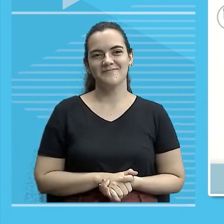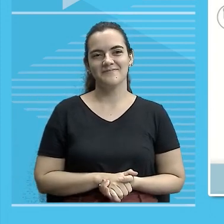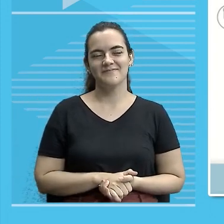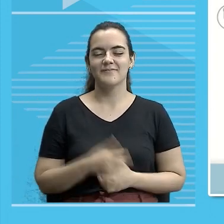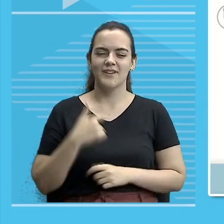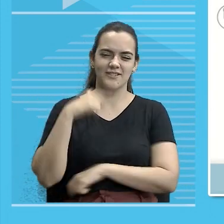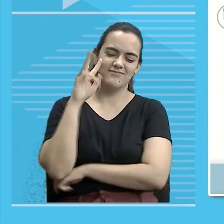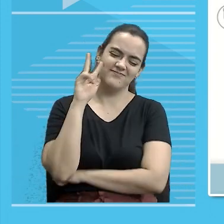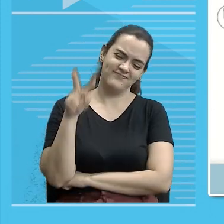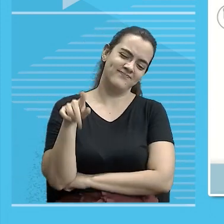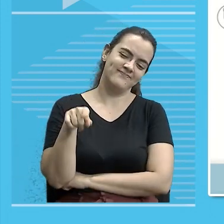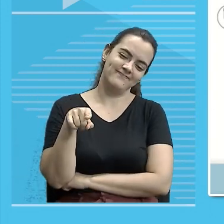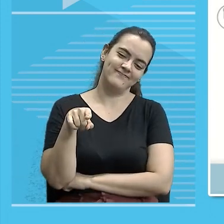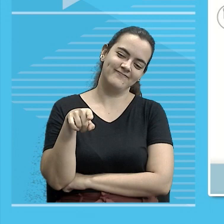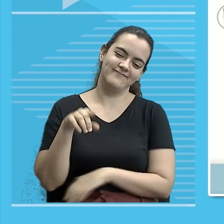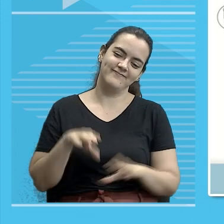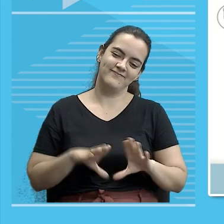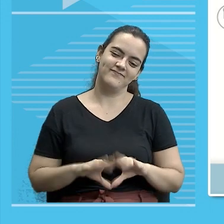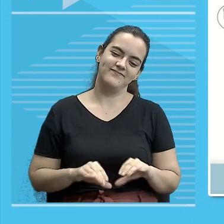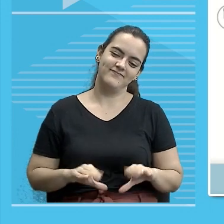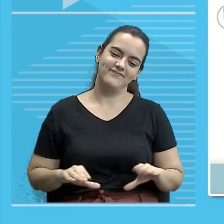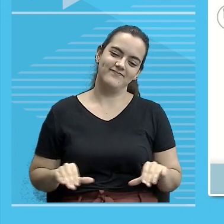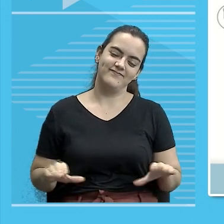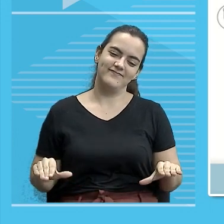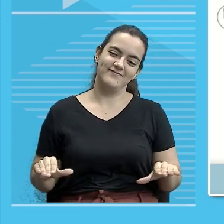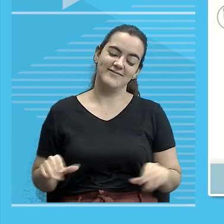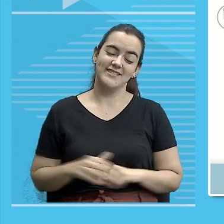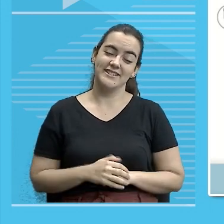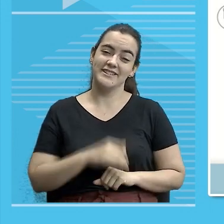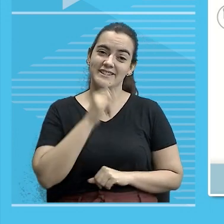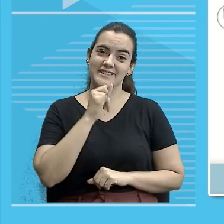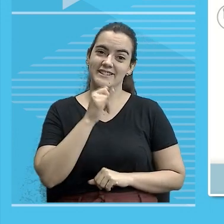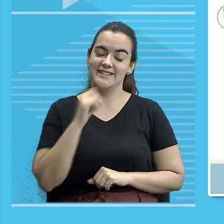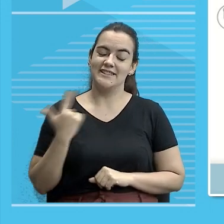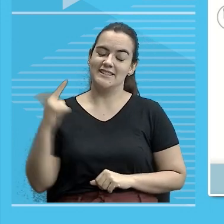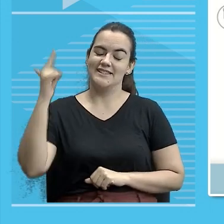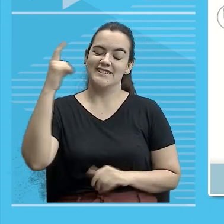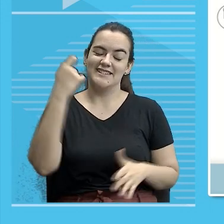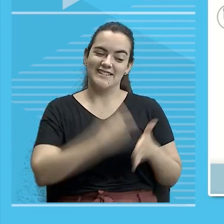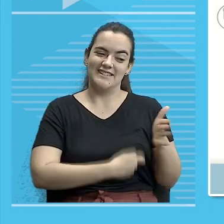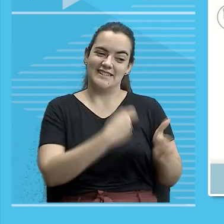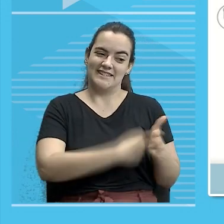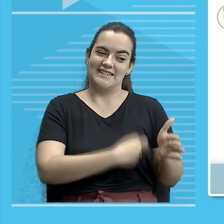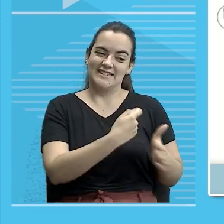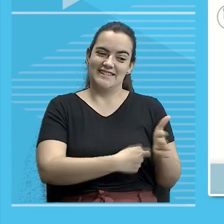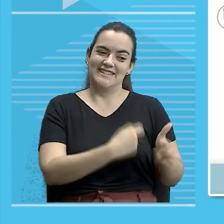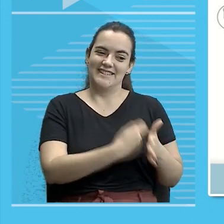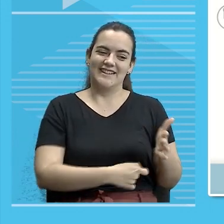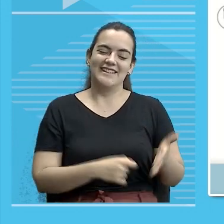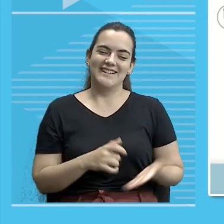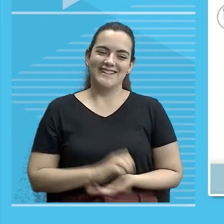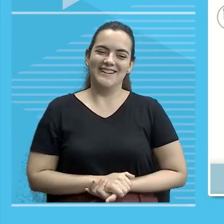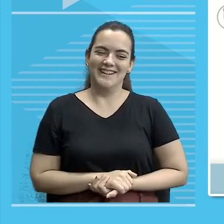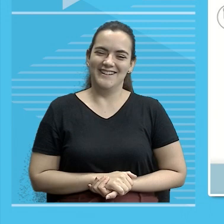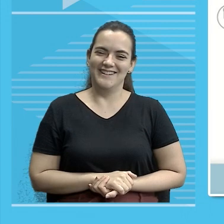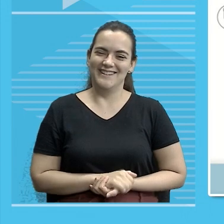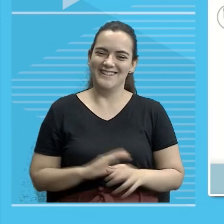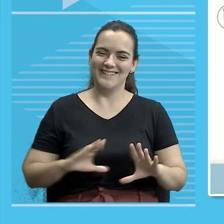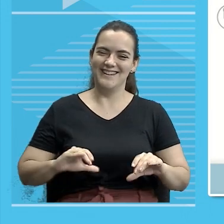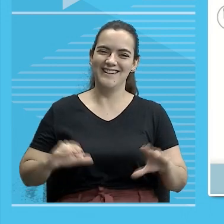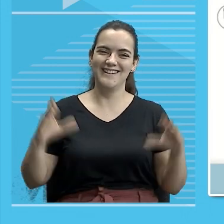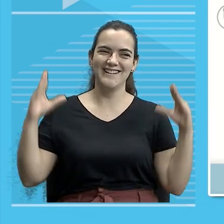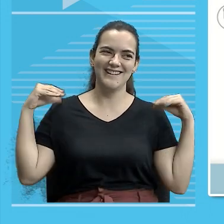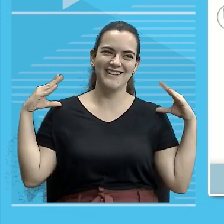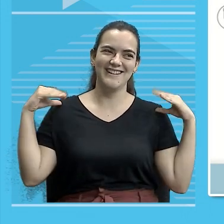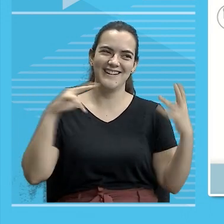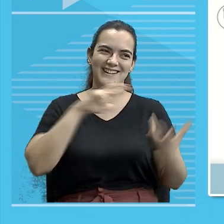pedir A Luana é muito exigente ela pediu Olha eu quero um sofá feita na mão na artesanal aí eu Ave